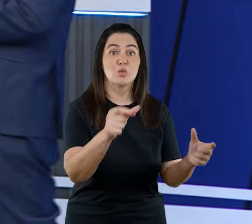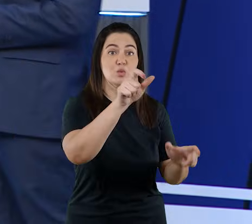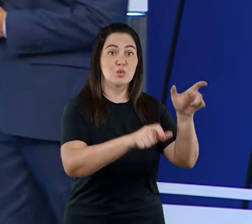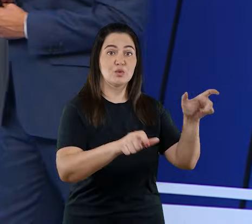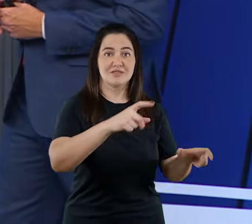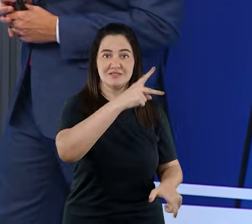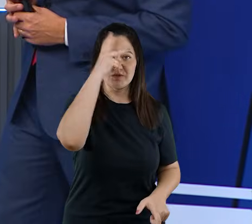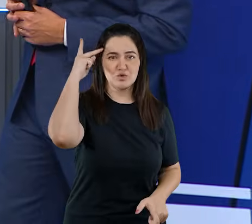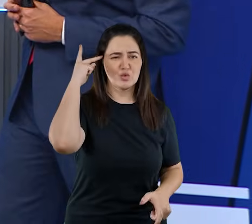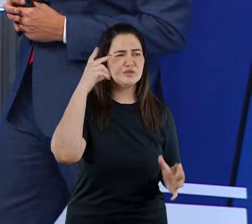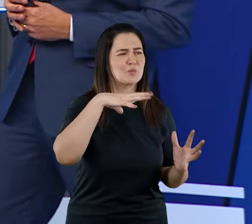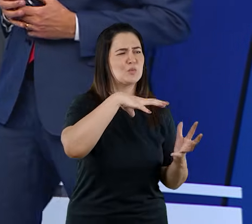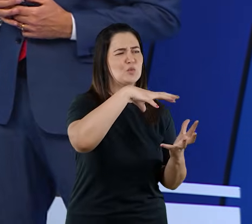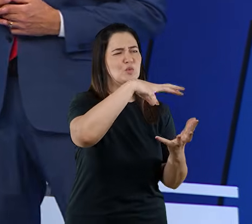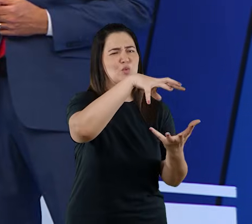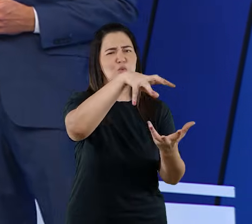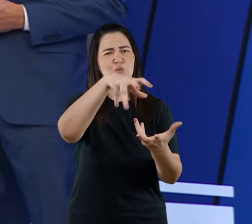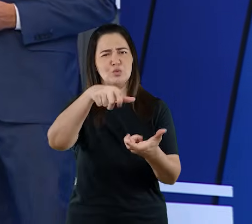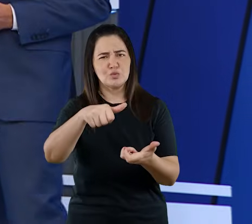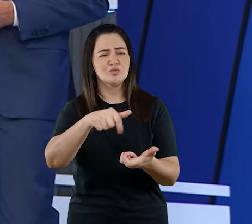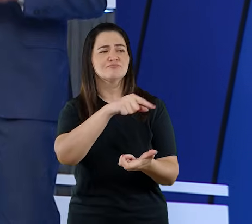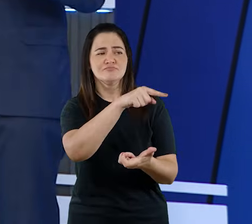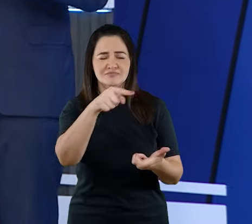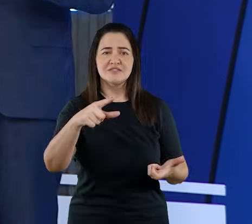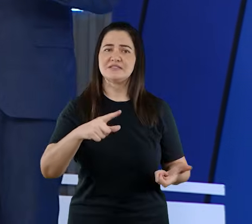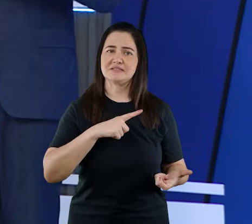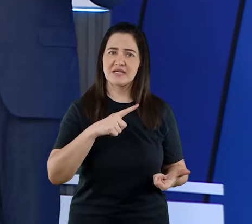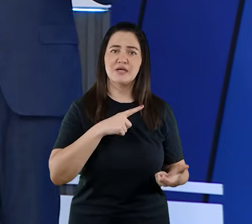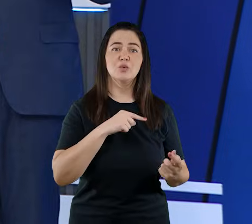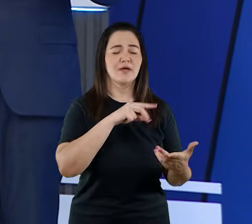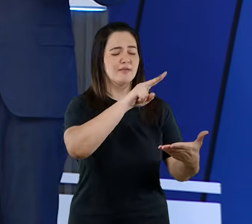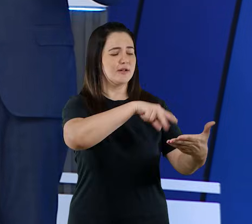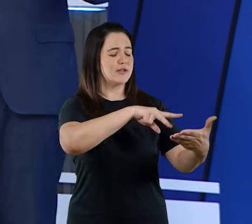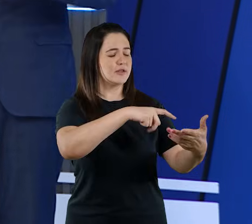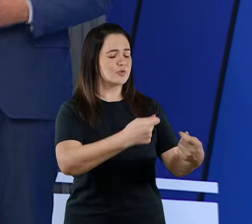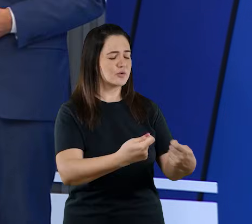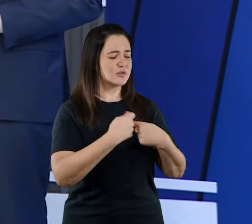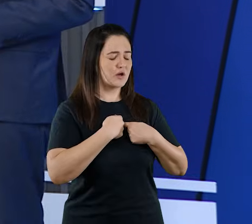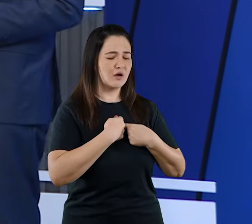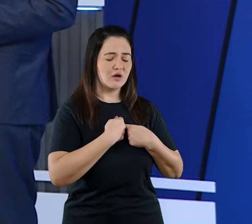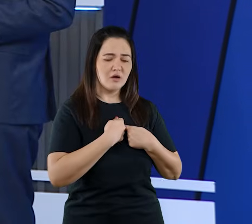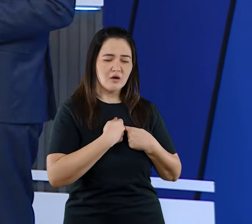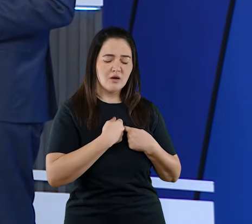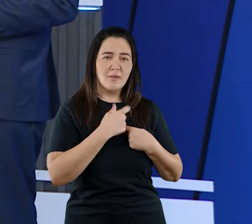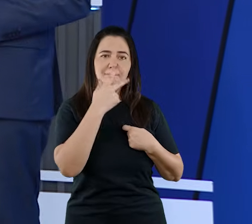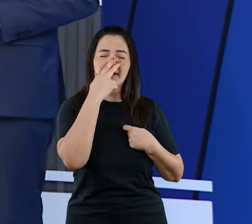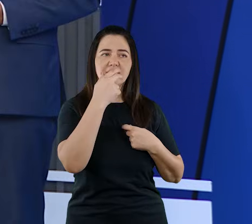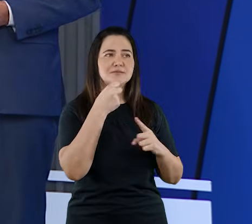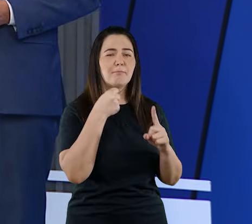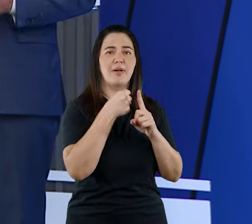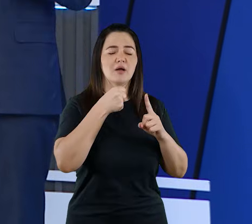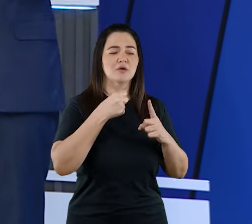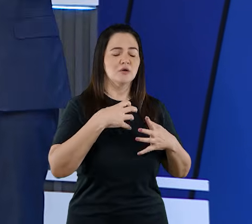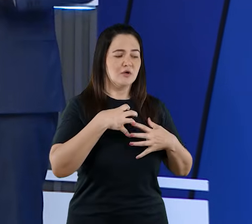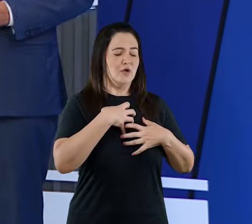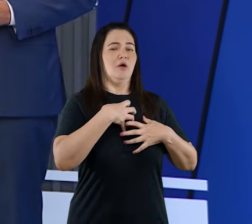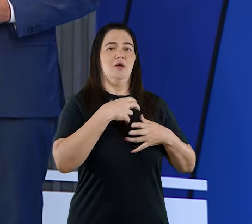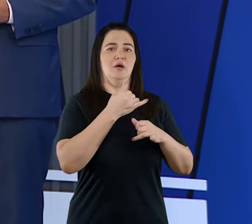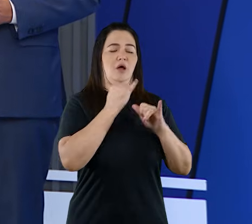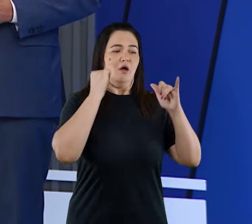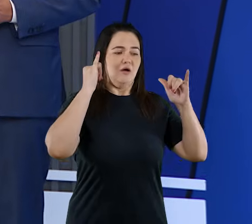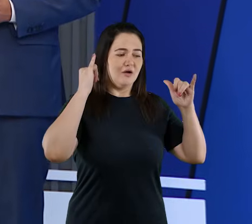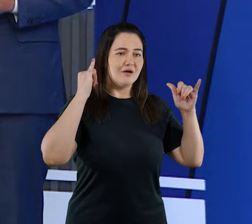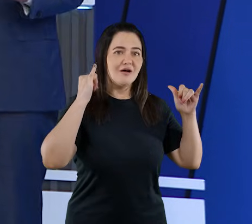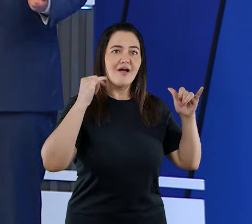Milhões de pessoas em todo o mundo têm sido impactadas pelas mensagens que ela